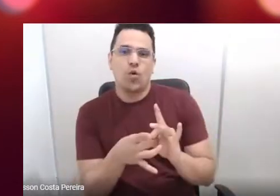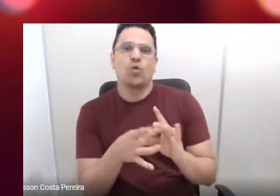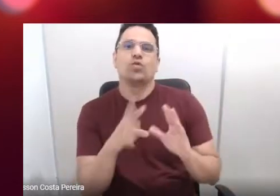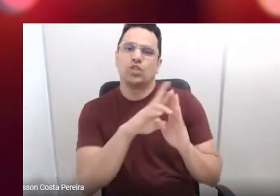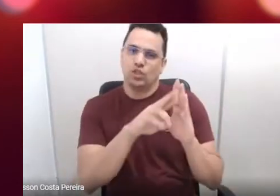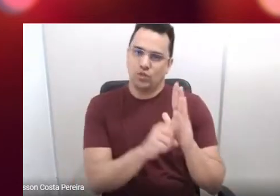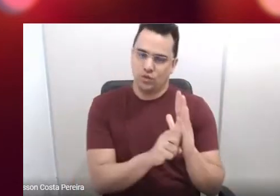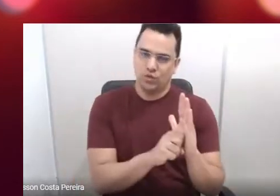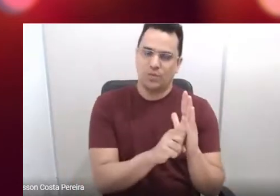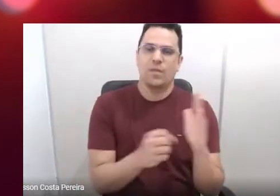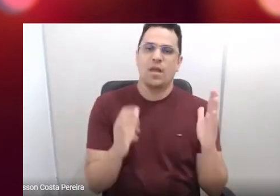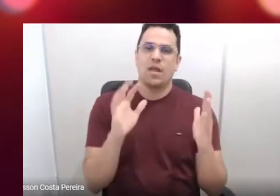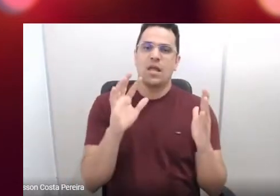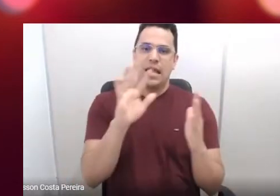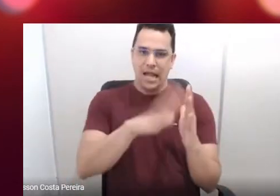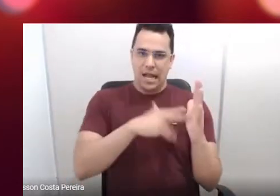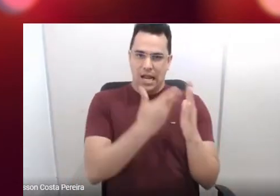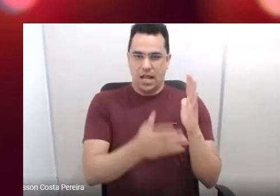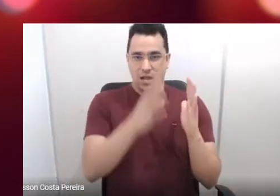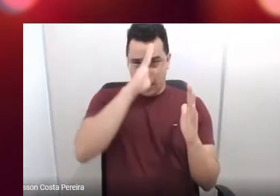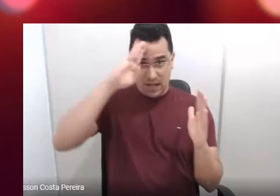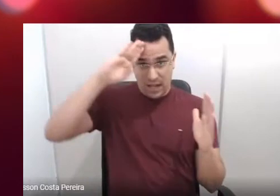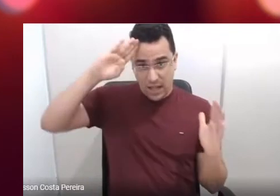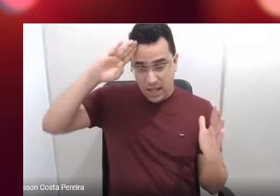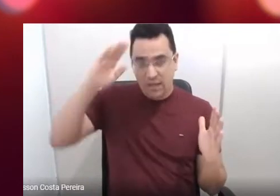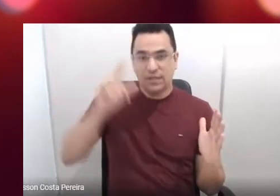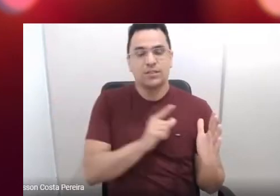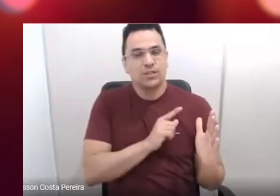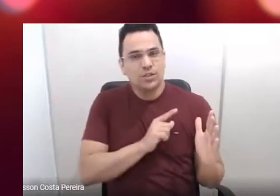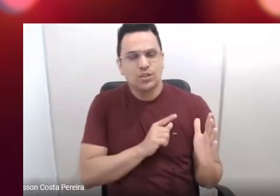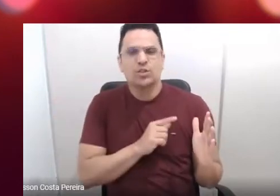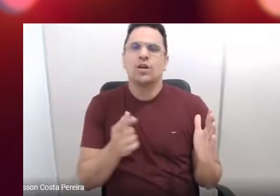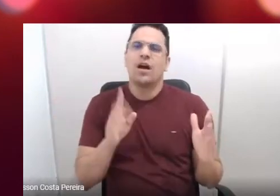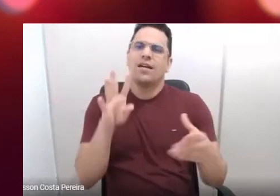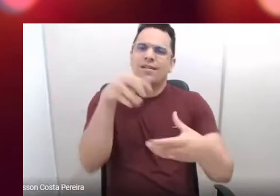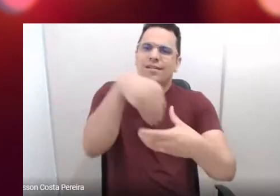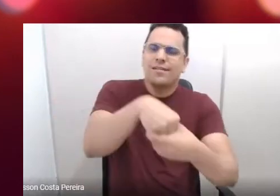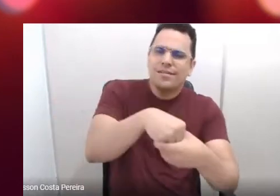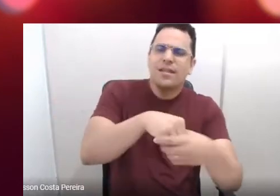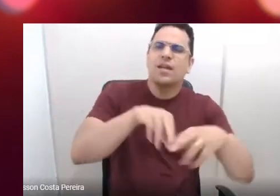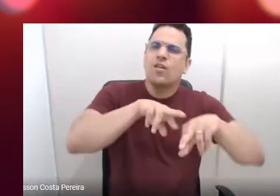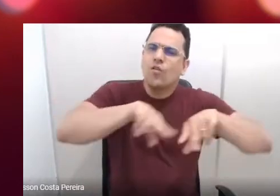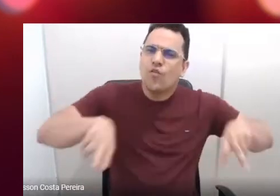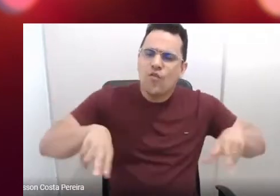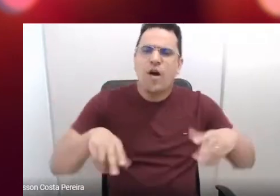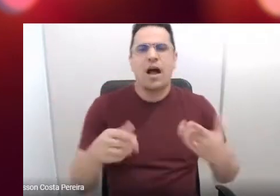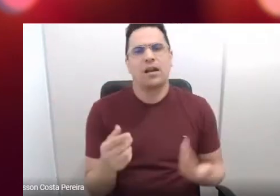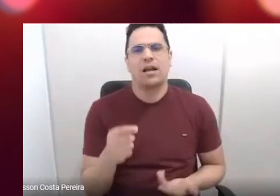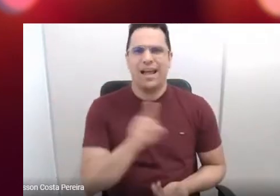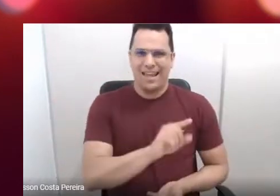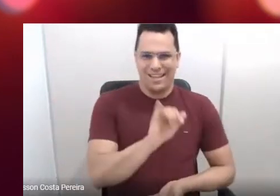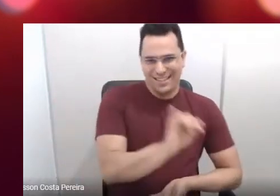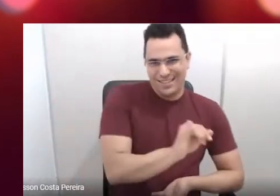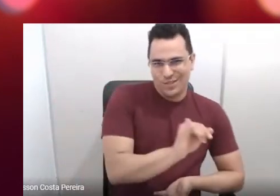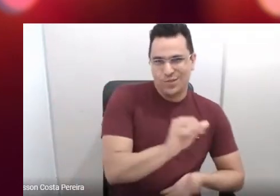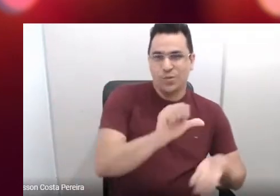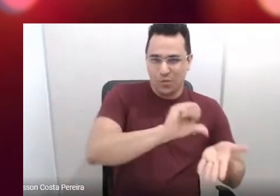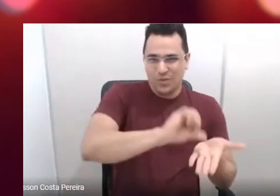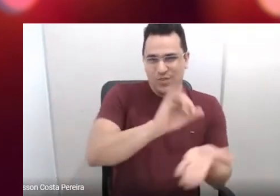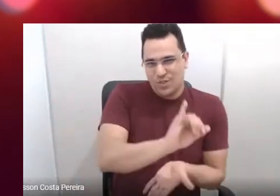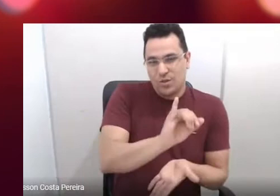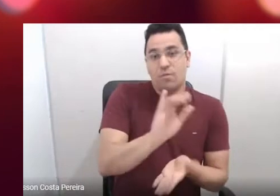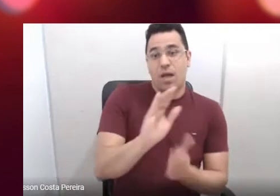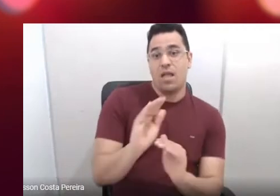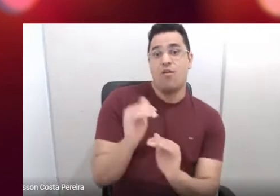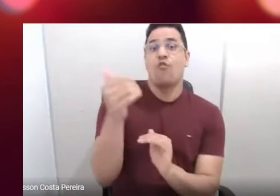Após a paralisação do calendário acadêmico, inicialmente todas as atividades dos institutos, não apenas do I7, mas de todas as